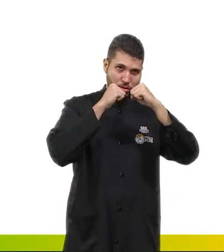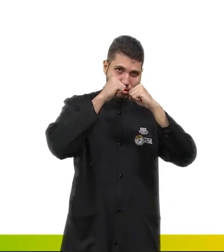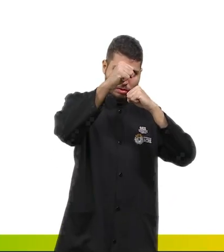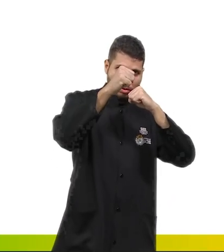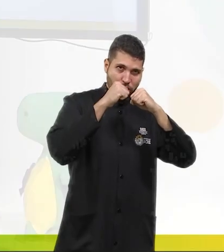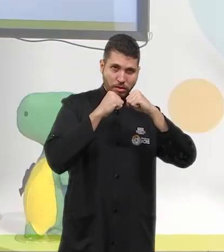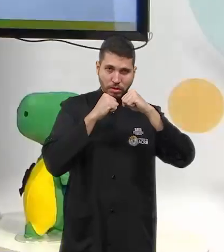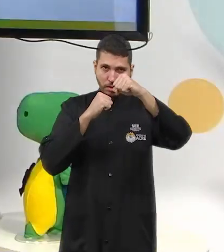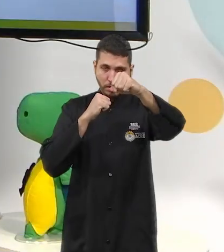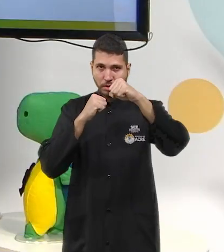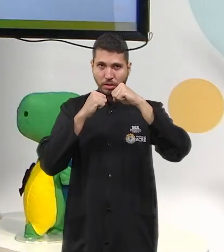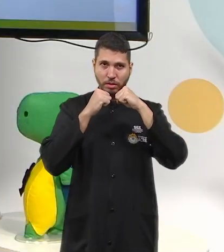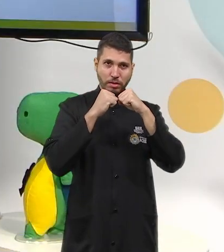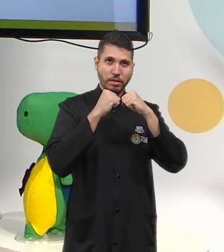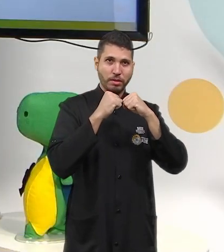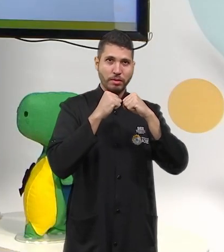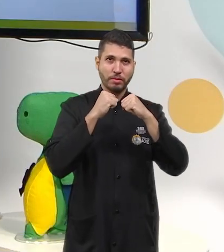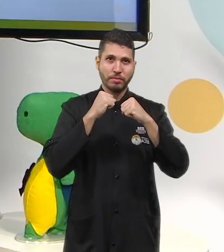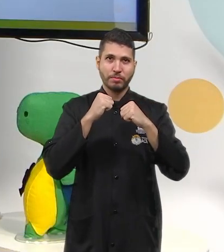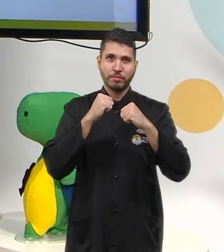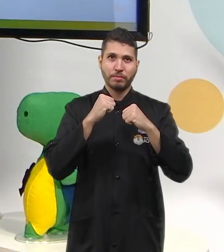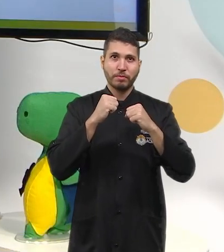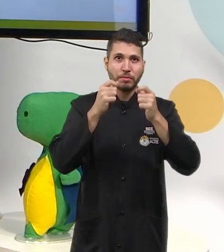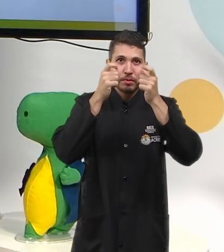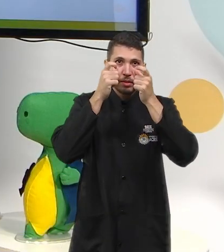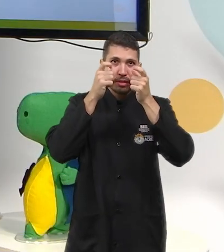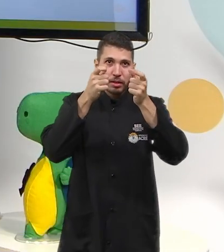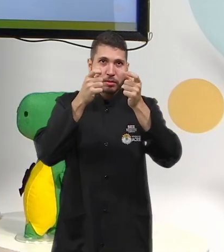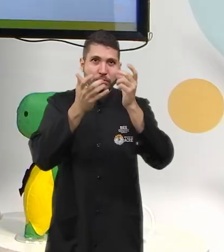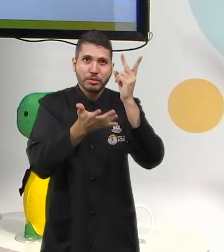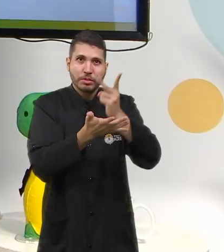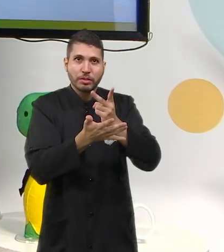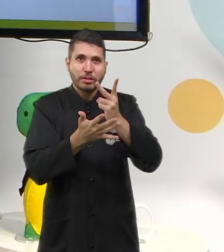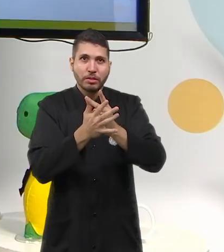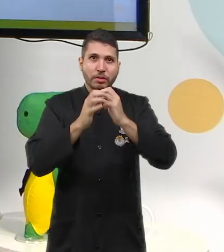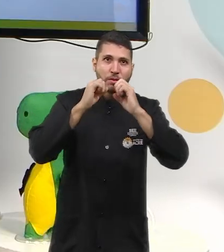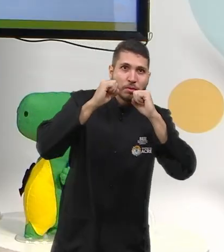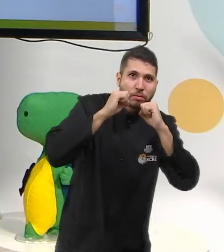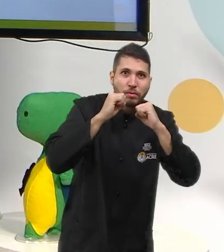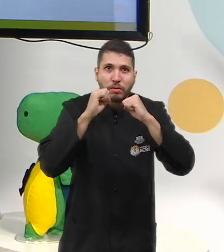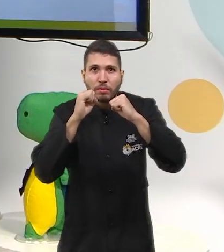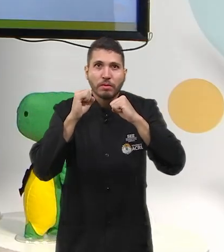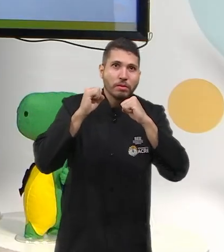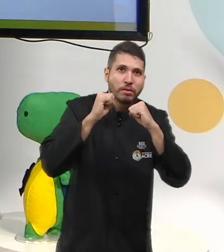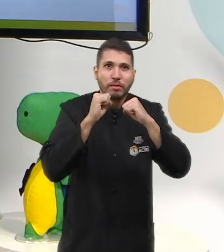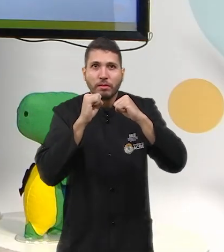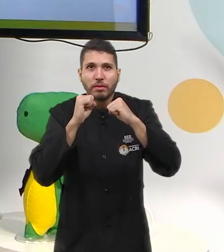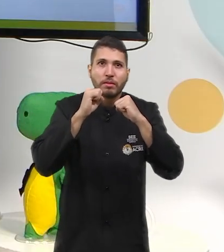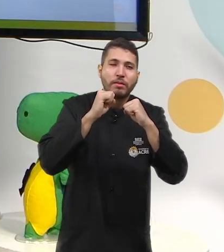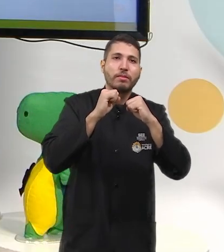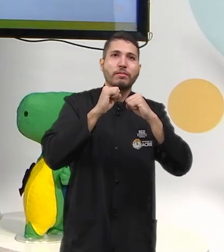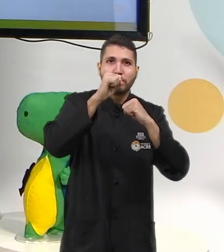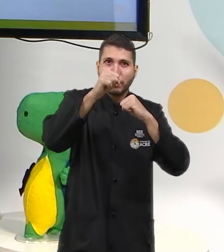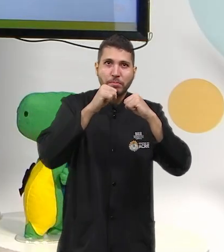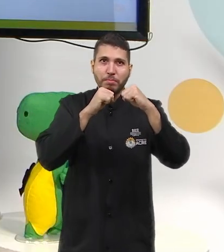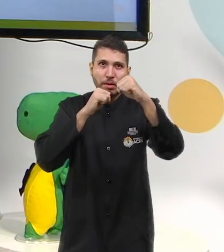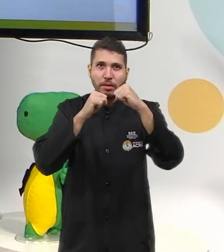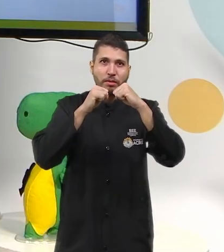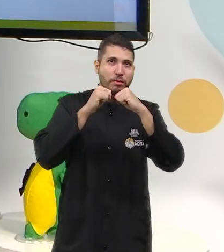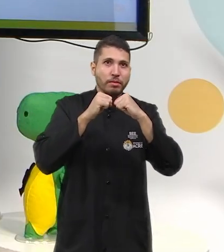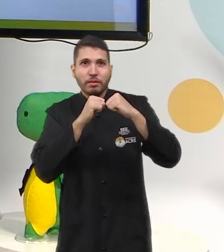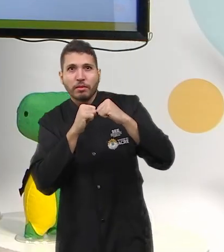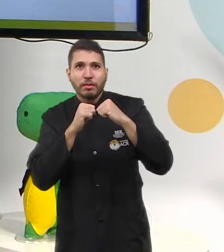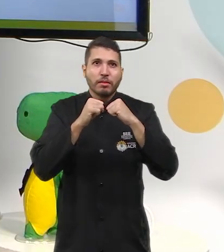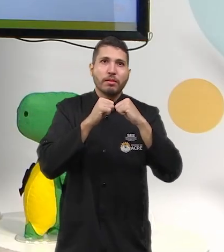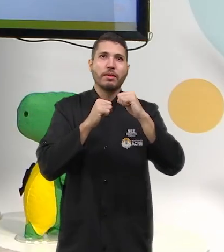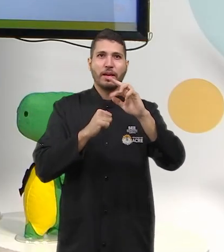prática, mas em eu estar alerta, atento e ter as reações instintivas ali do movimento, da dinâmica da